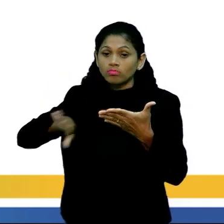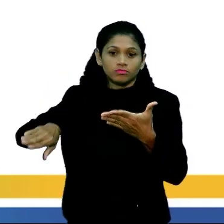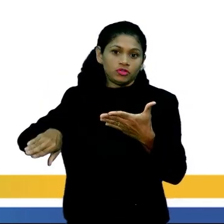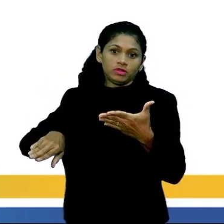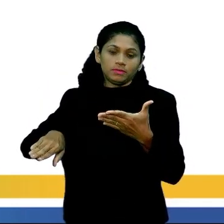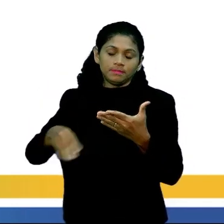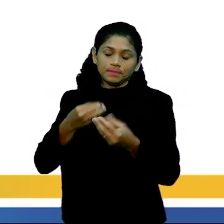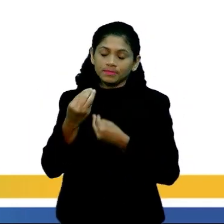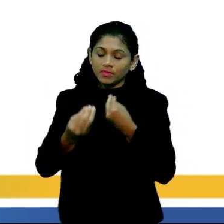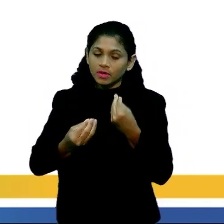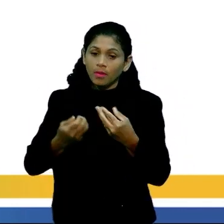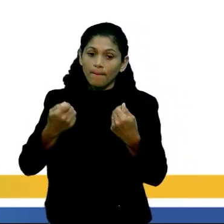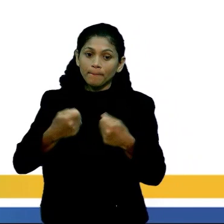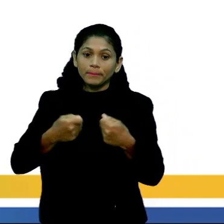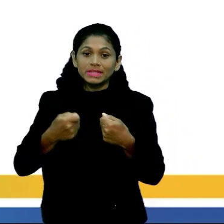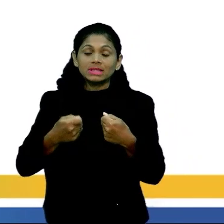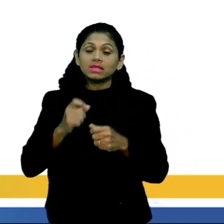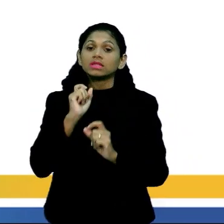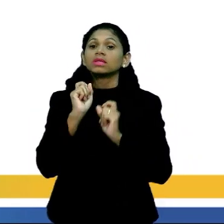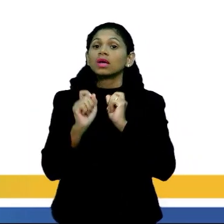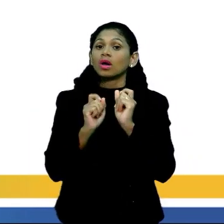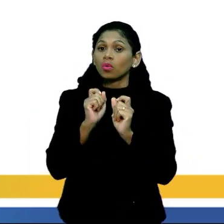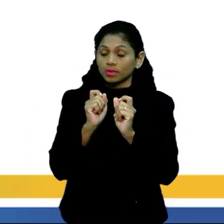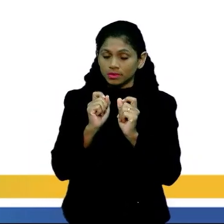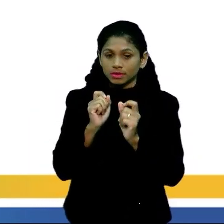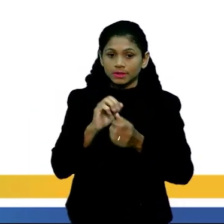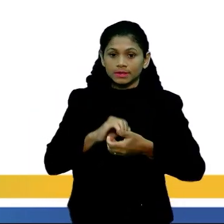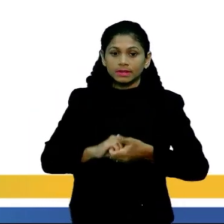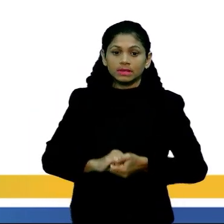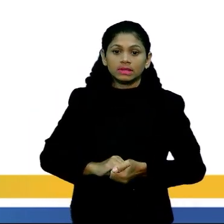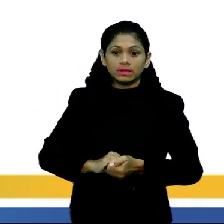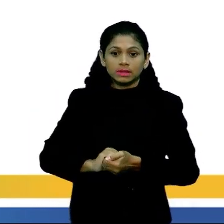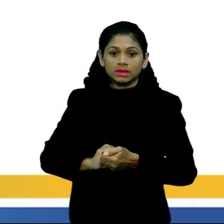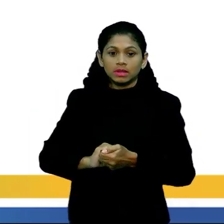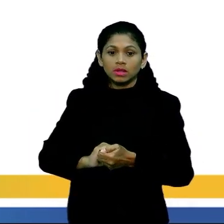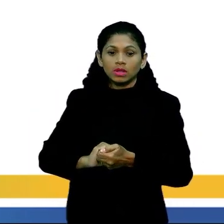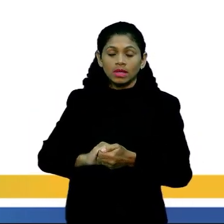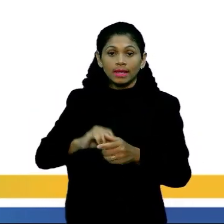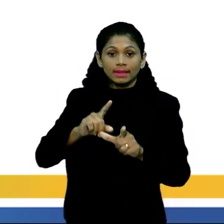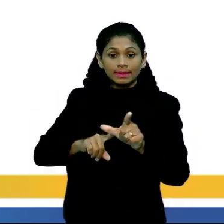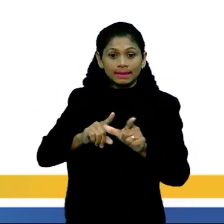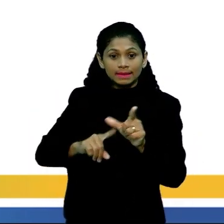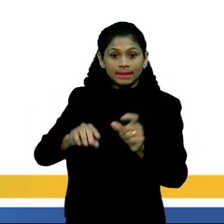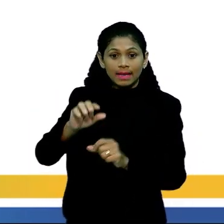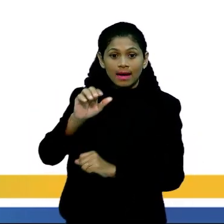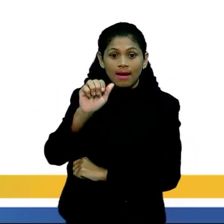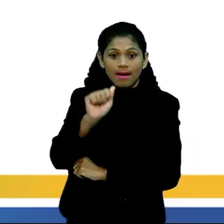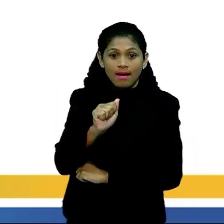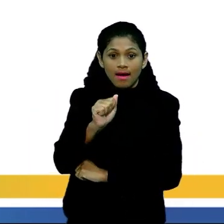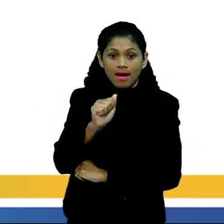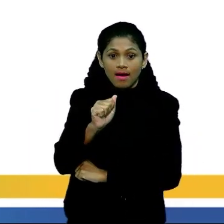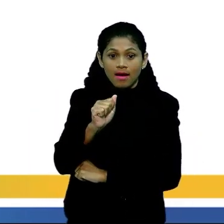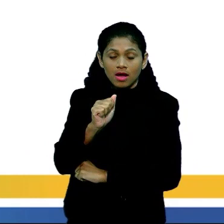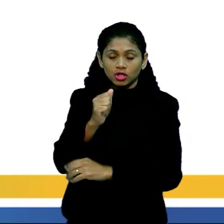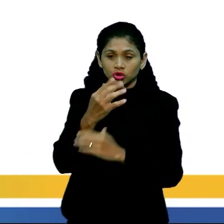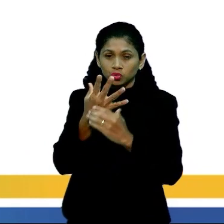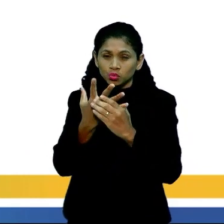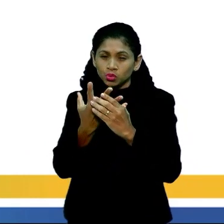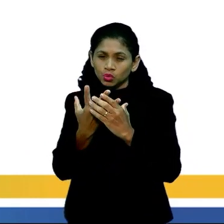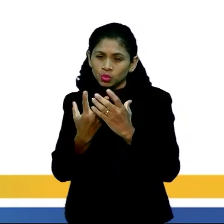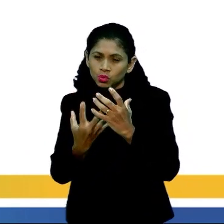formou flocos para recuperar o carbonato de sódio. Decantação, esse carbonato de sódio ele vai se depositar no